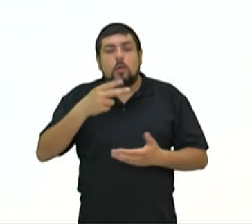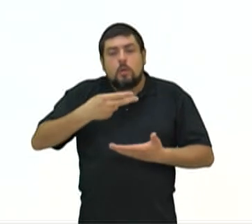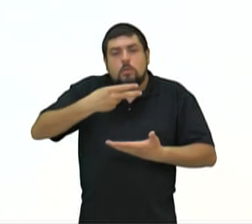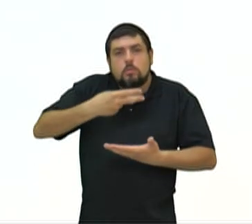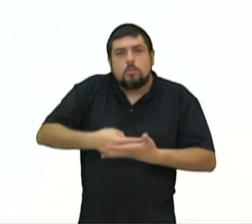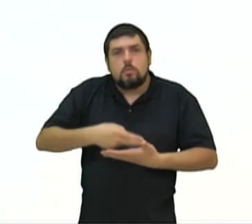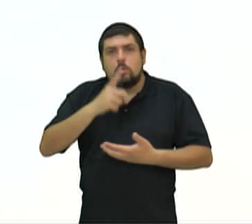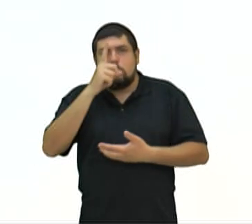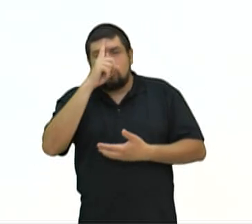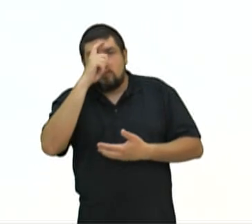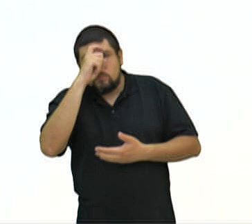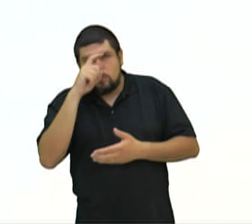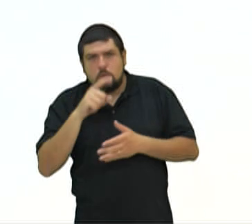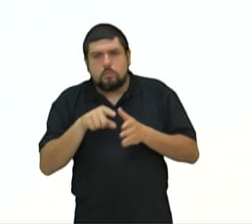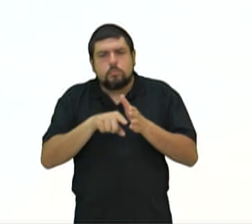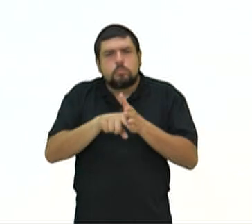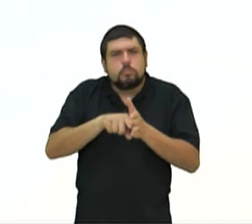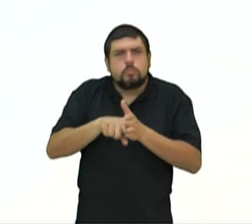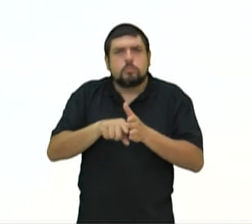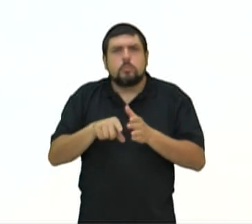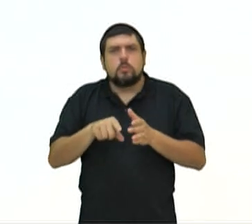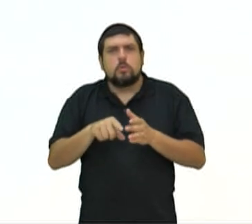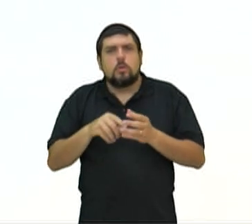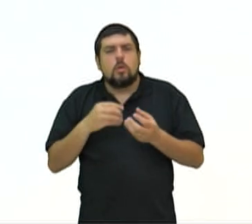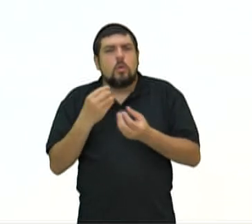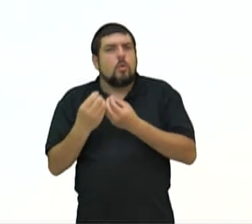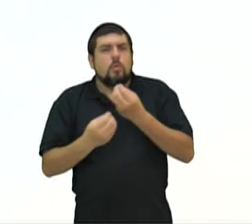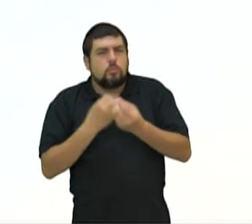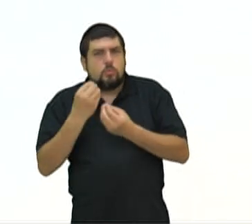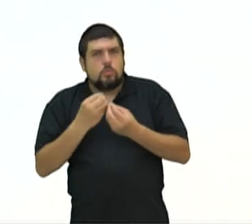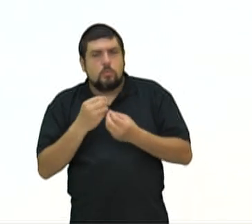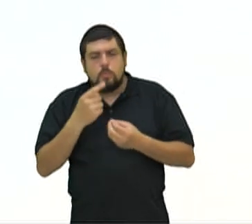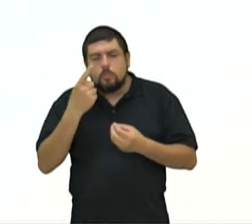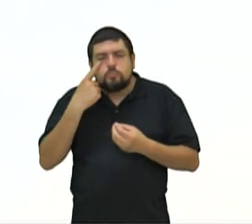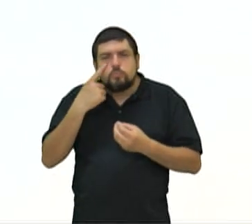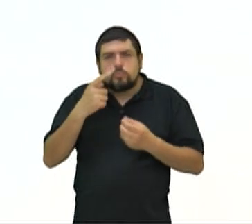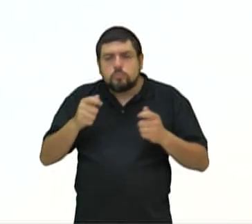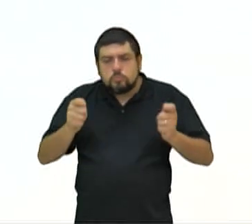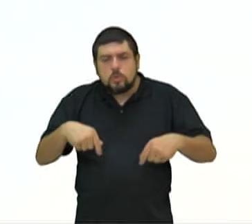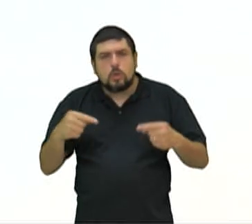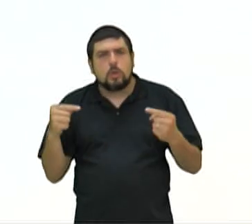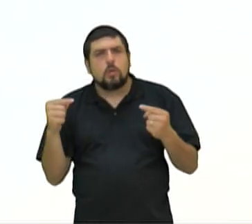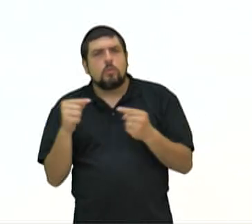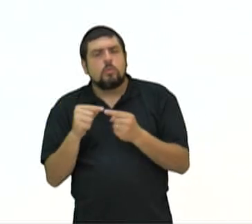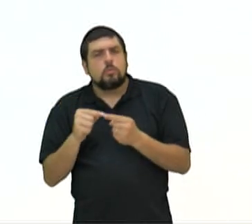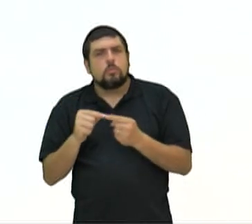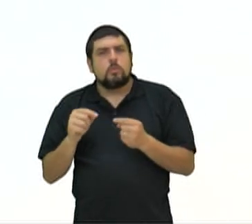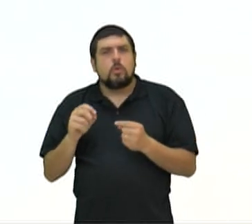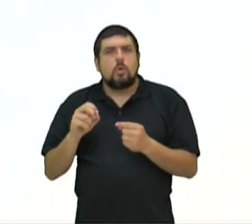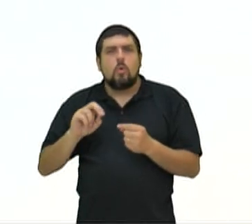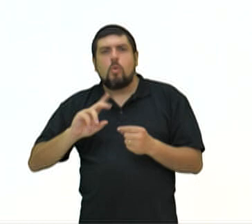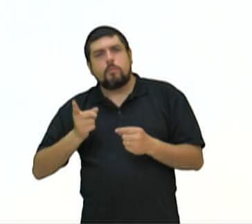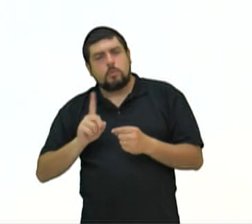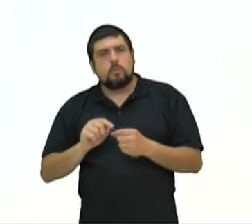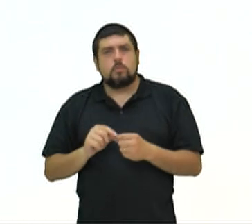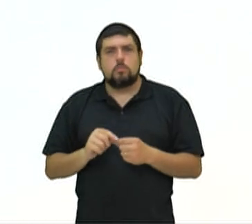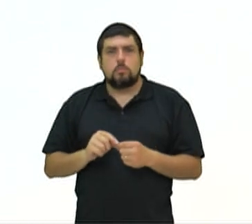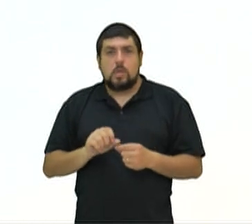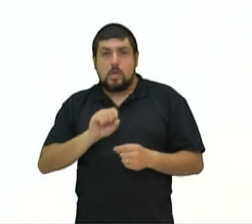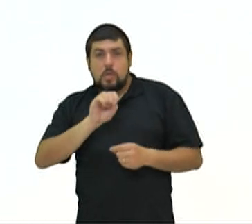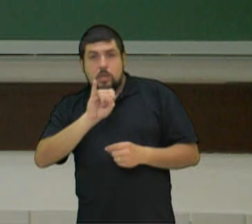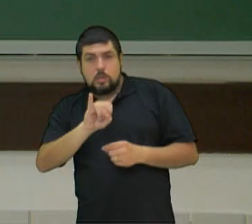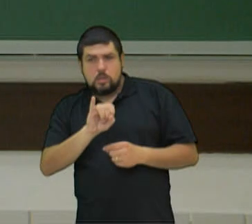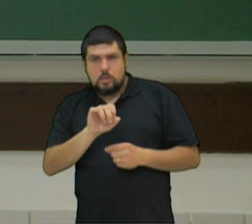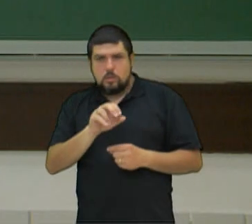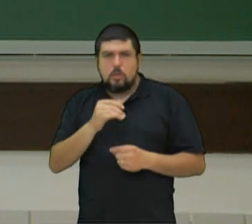fazendo exames, né? Eles vão analisar a compatibilidade. Então, quanto mais compatível for, quanto mais